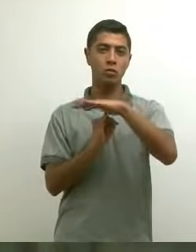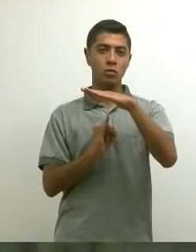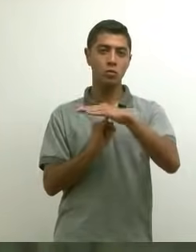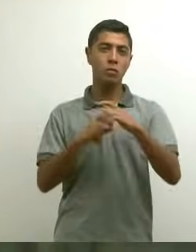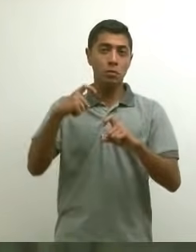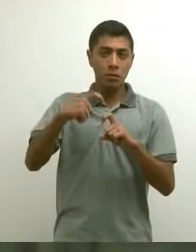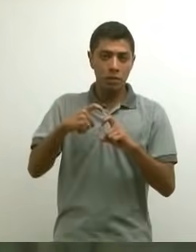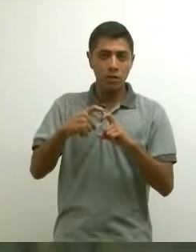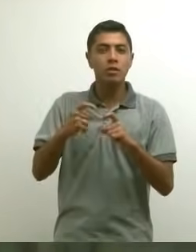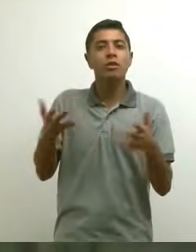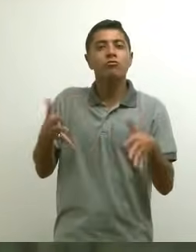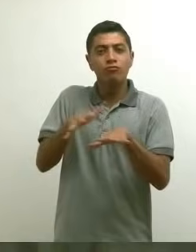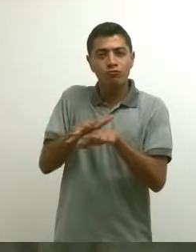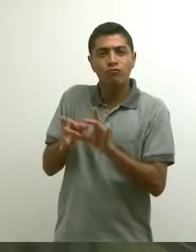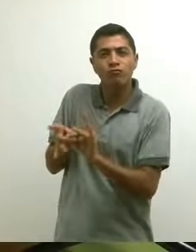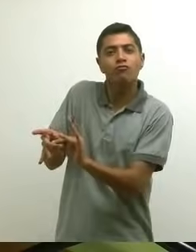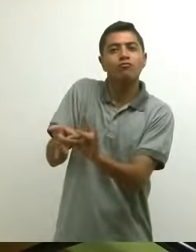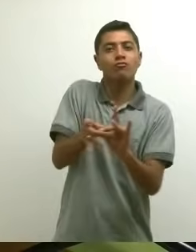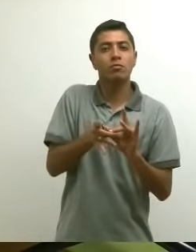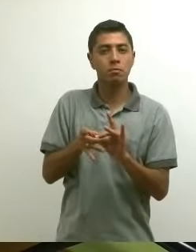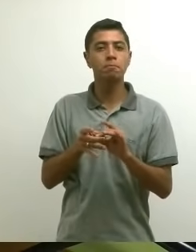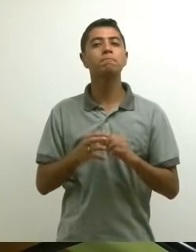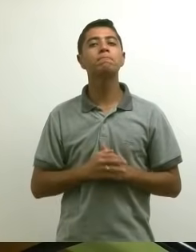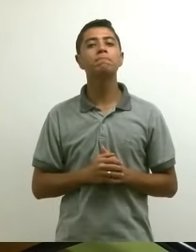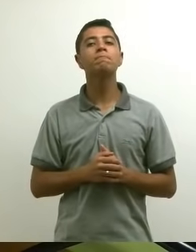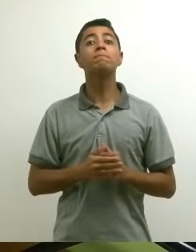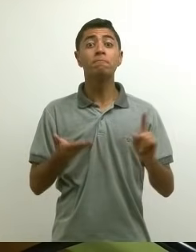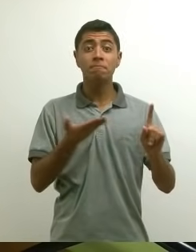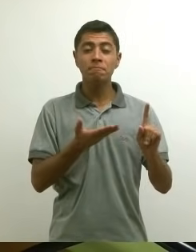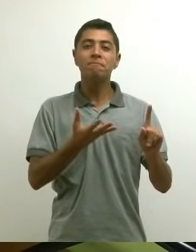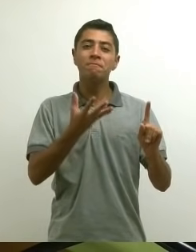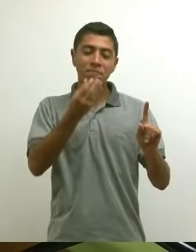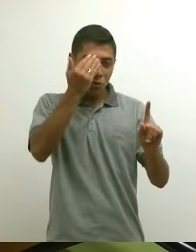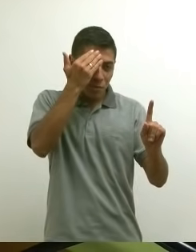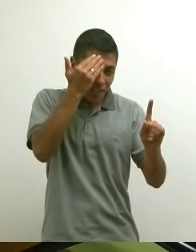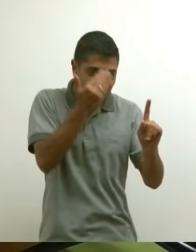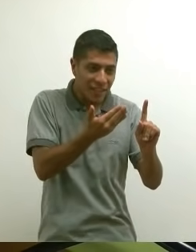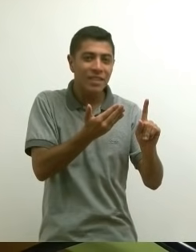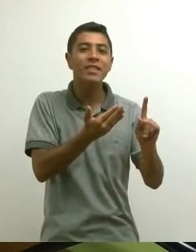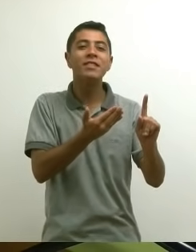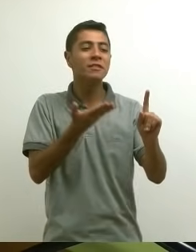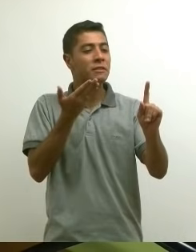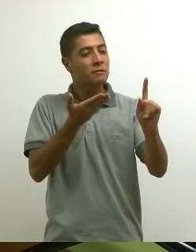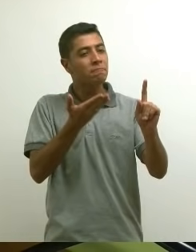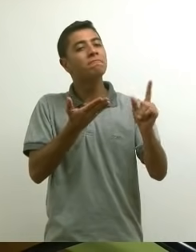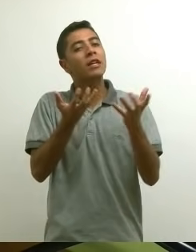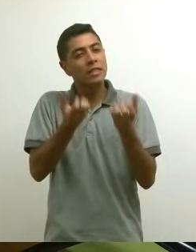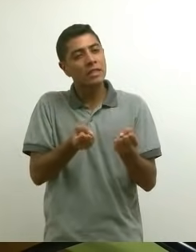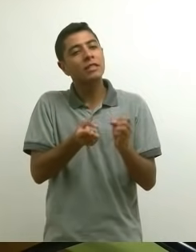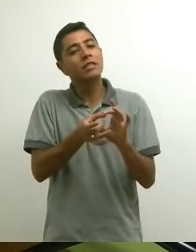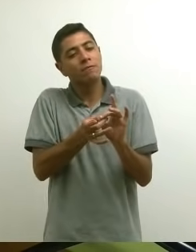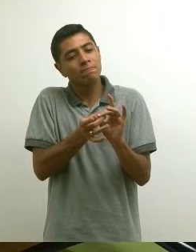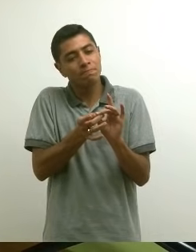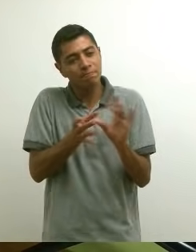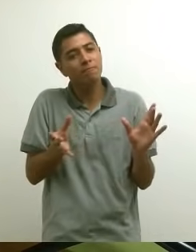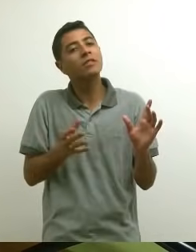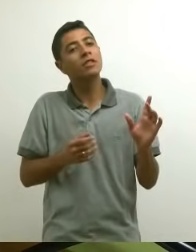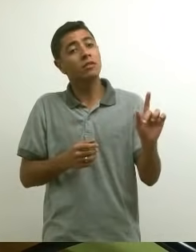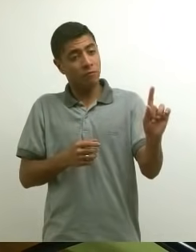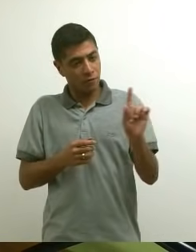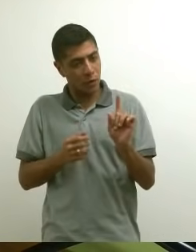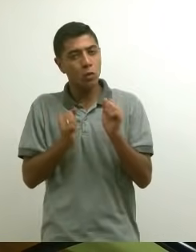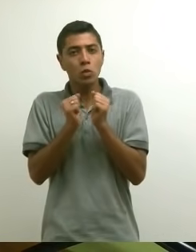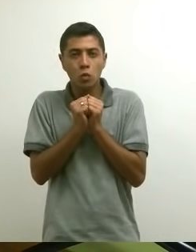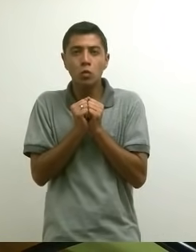estado muito obrigado por ter se disposto a estar aqui com a gente é um prazer enorme compartilhar com você esse tema